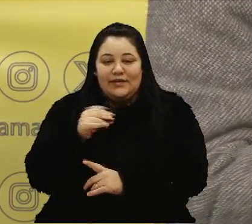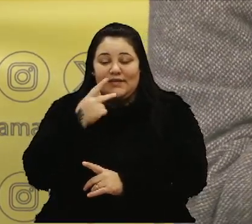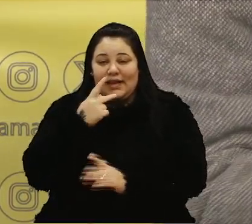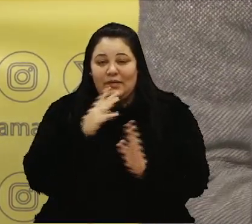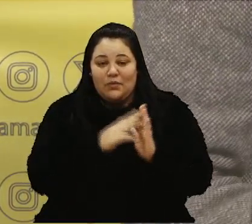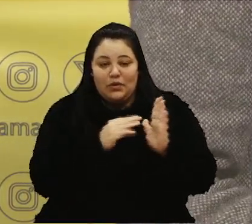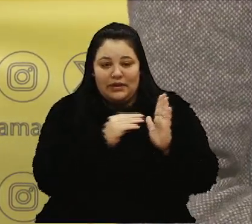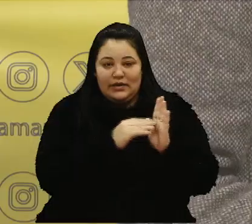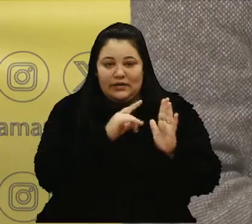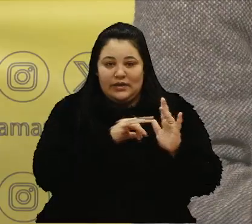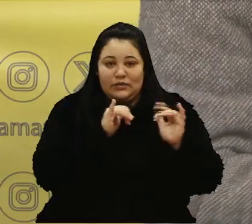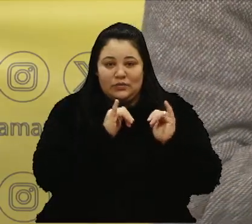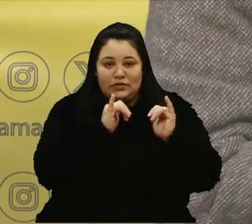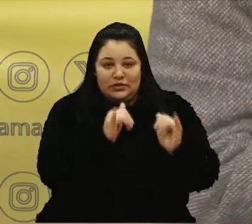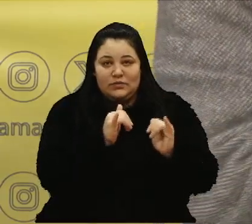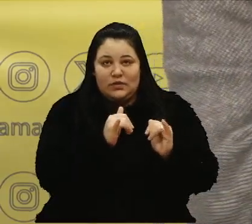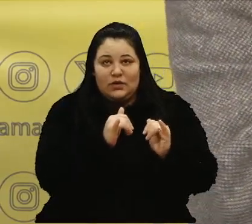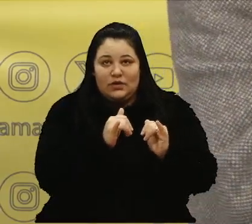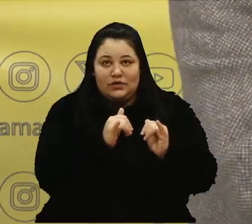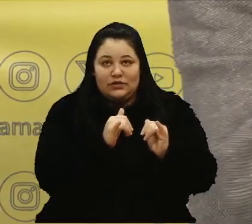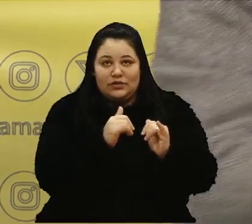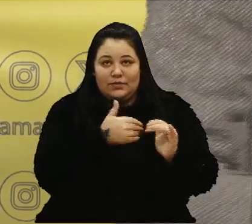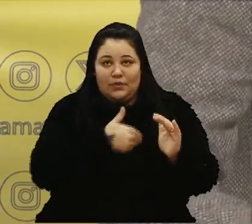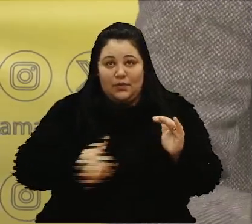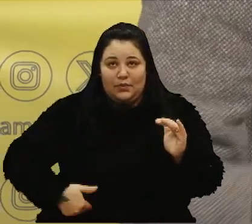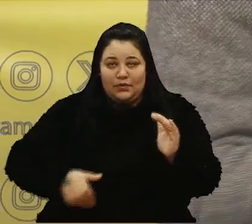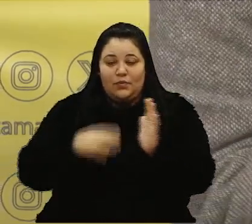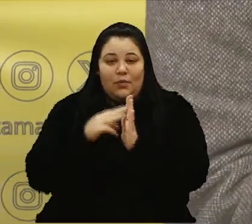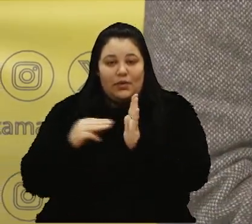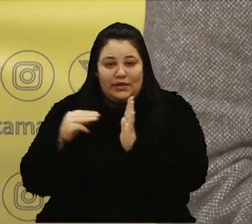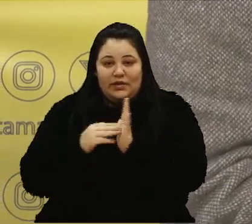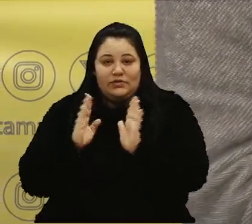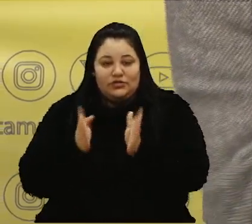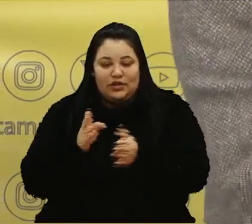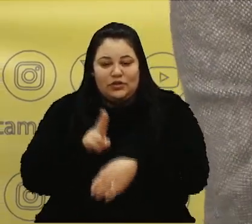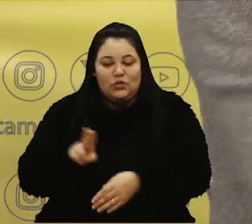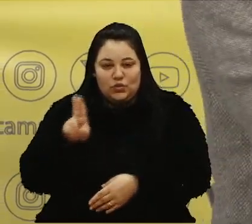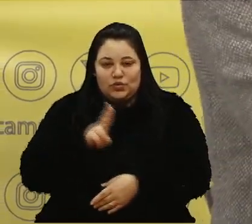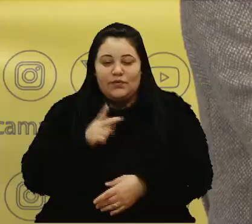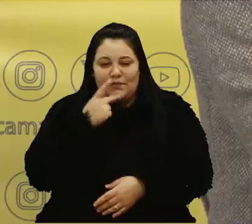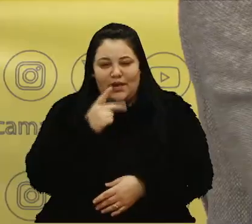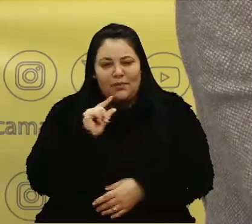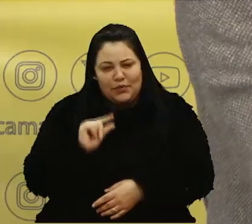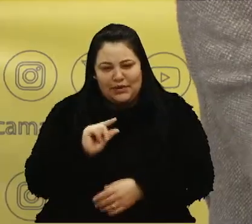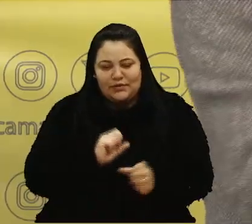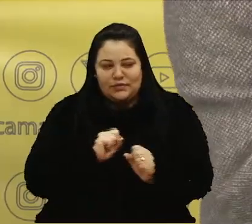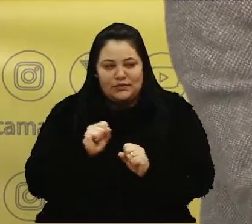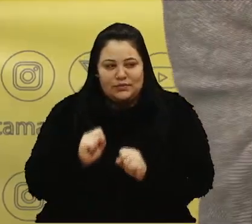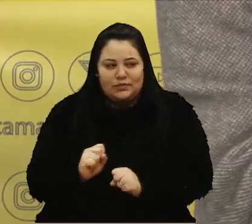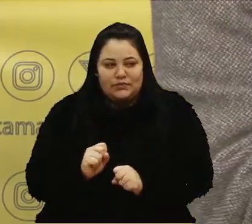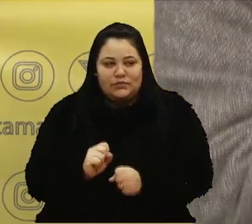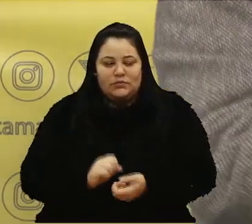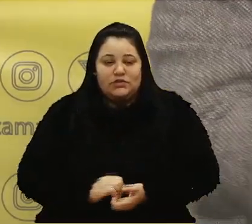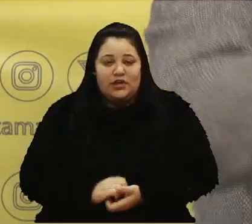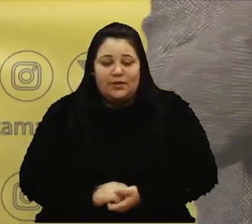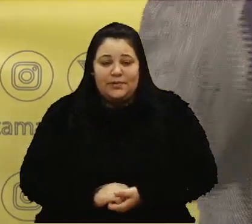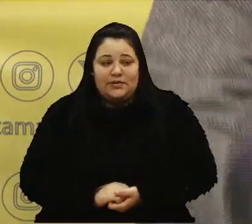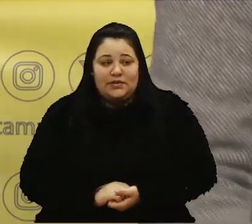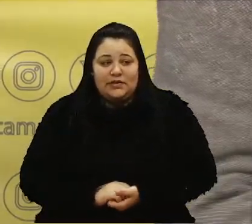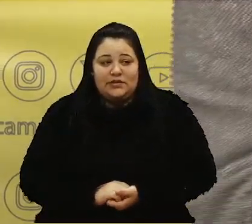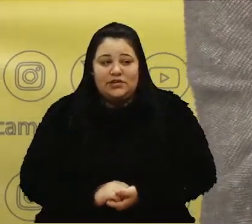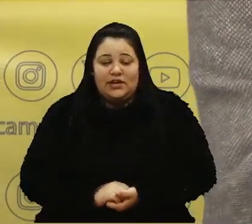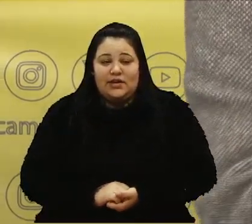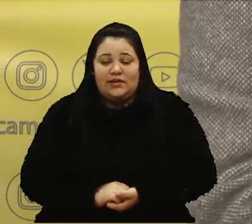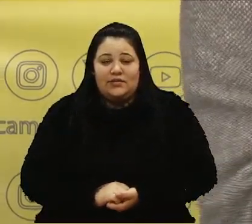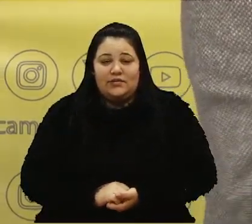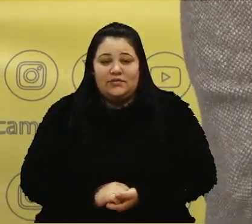do transporte público, um modelo que está em rede. Vamos falar um pouquinho sobre isso, se o senhor pudesse destacar alguns pontos, porque o senhor fez uma